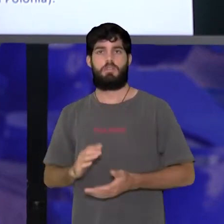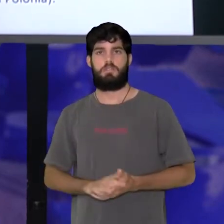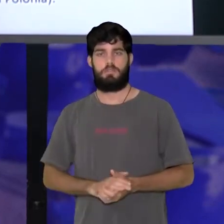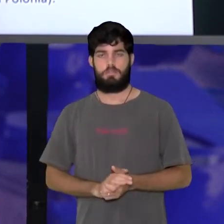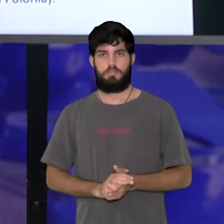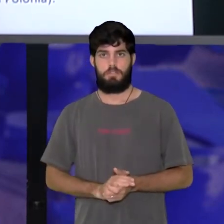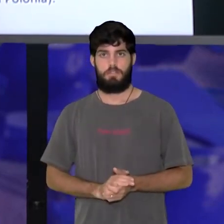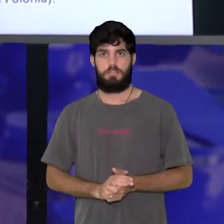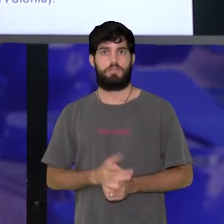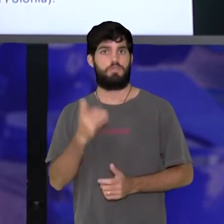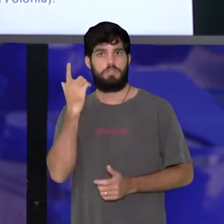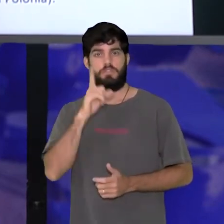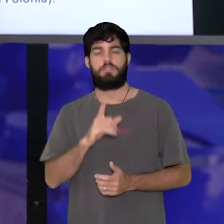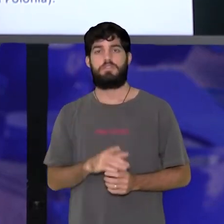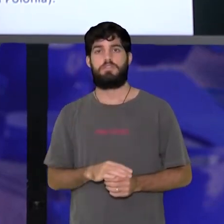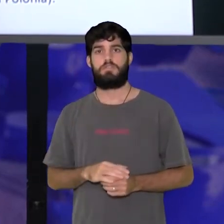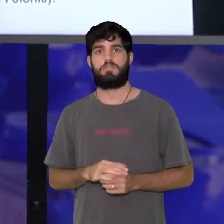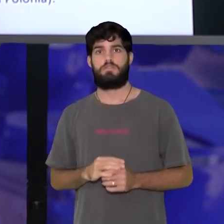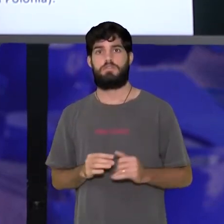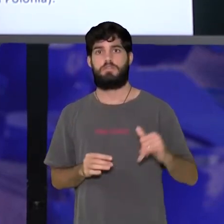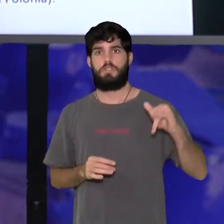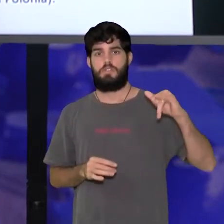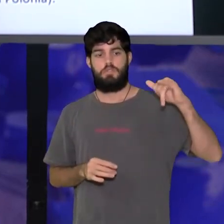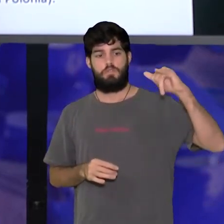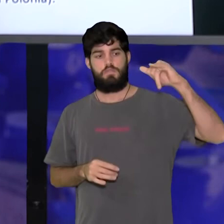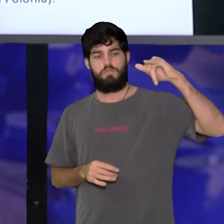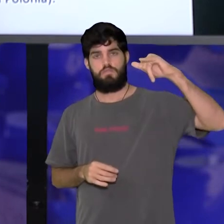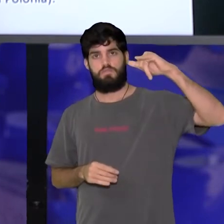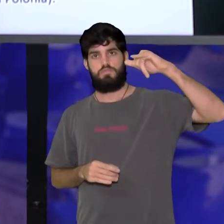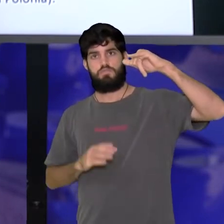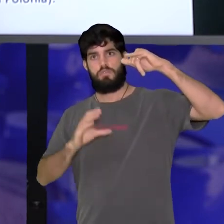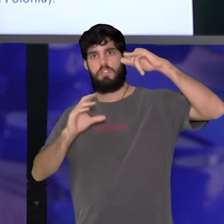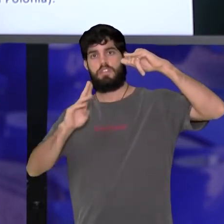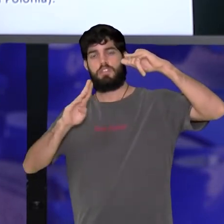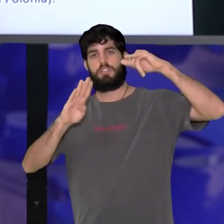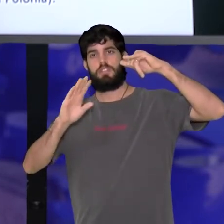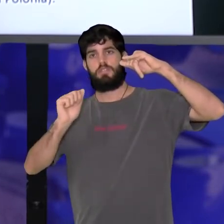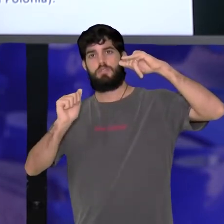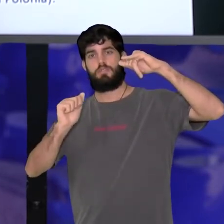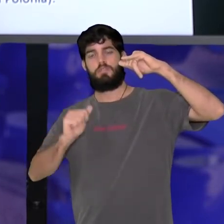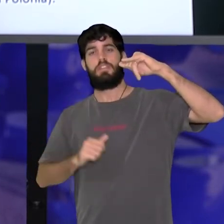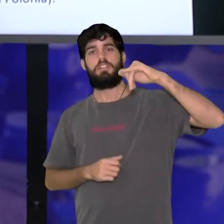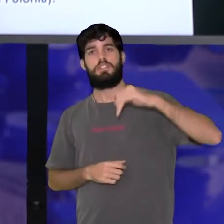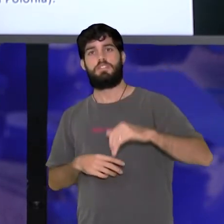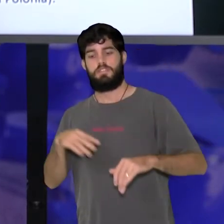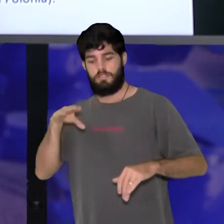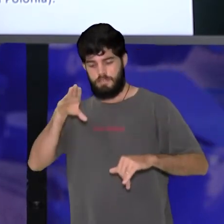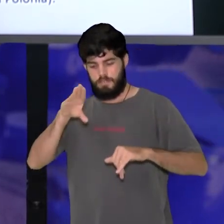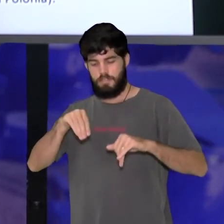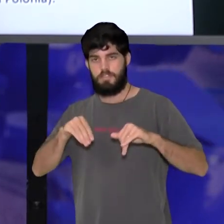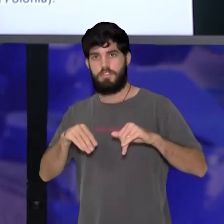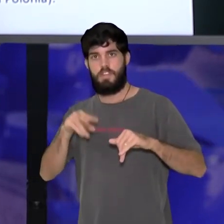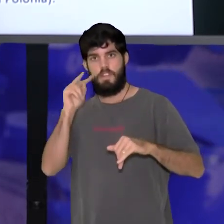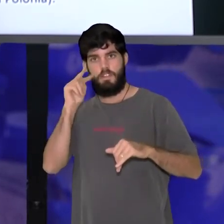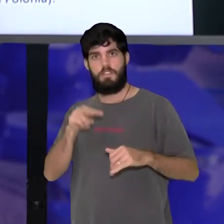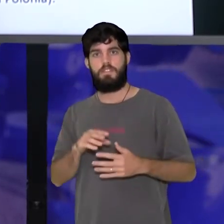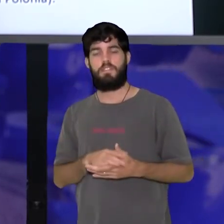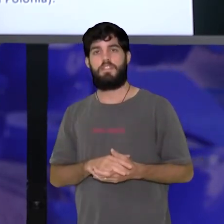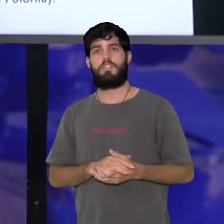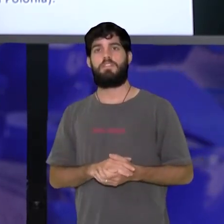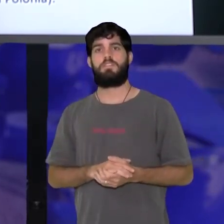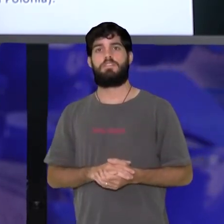era muito potente. E aí esse avião, sobrevoando Cuba, com essa câmera, descobriu a base de